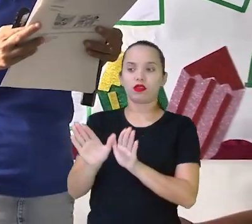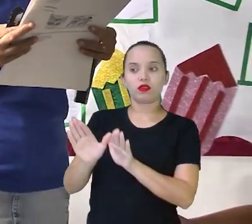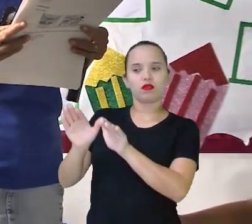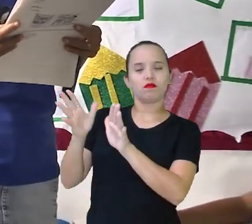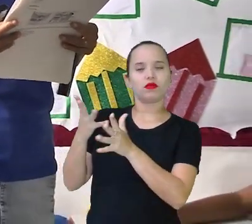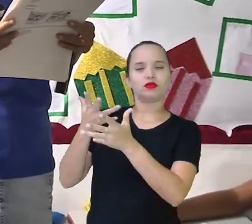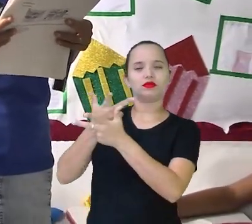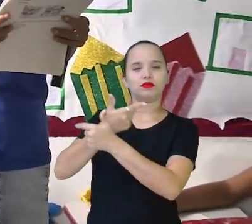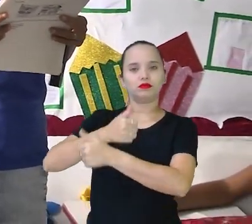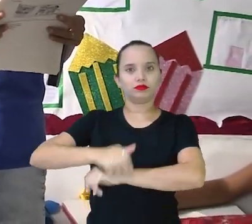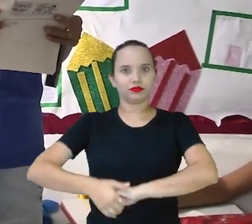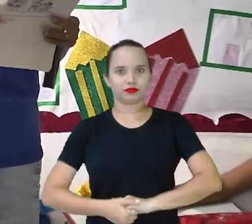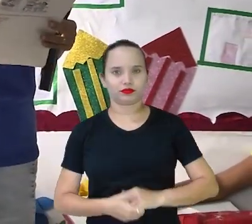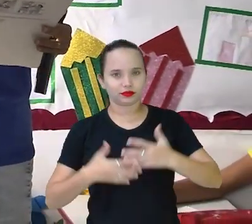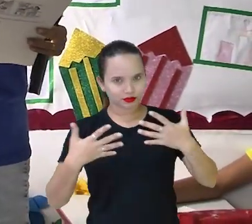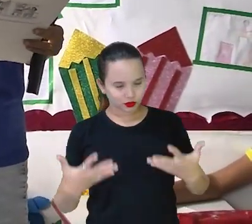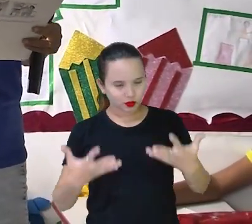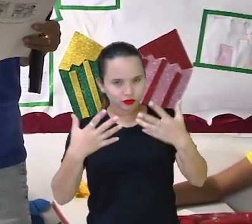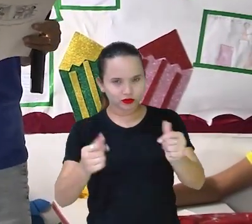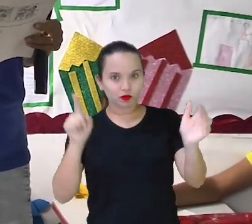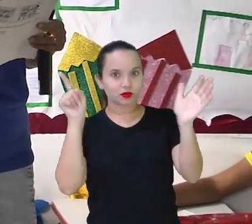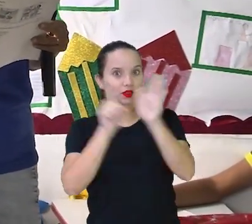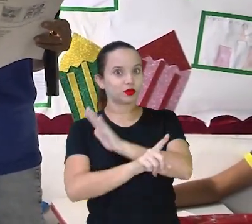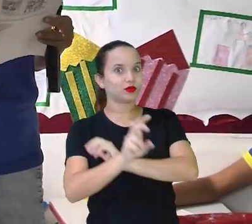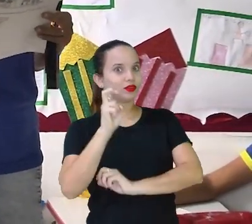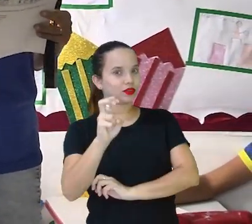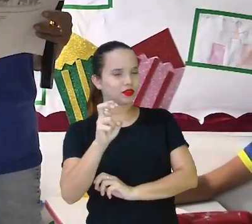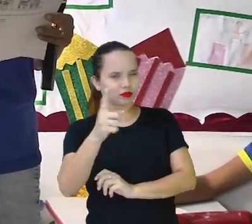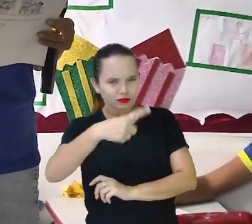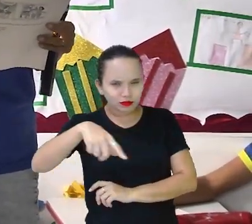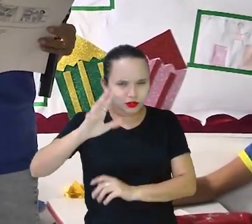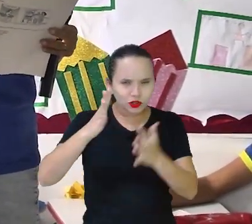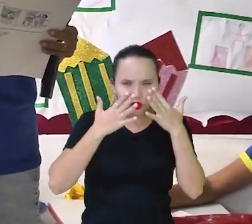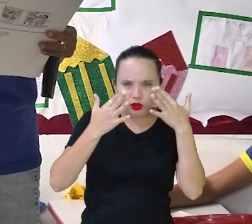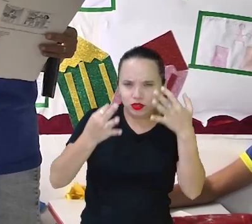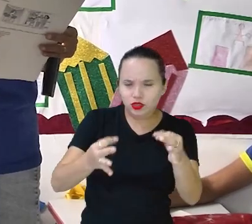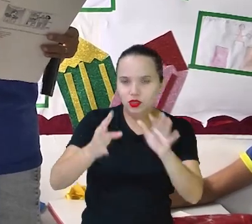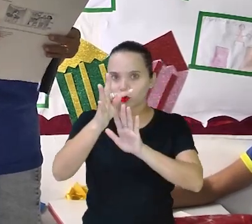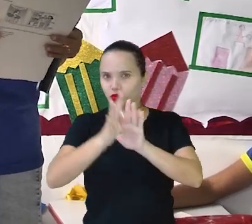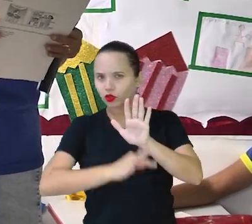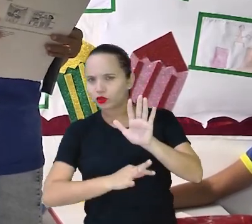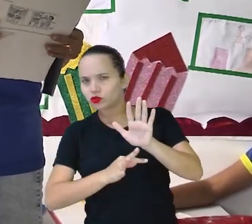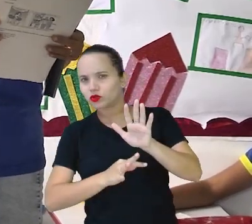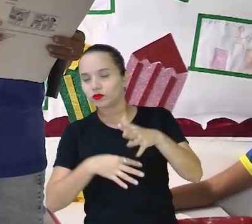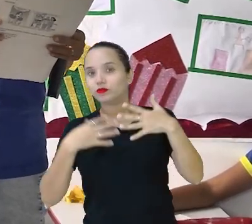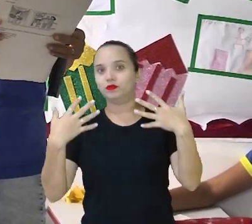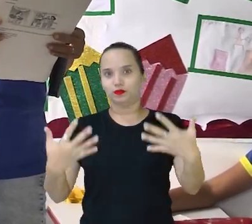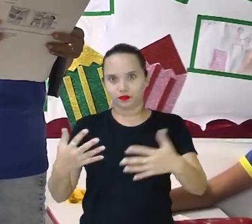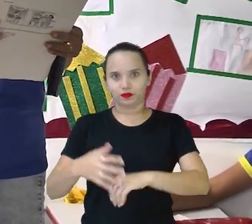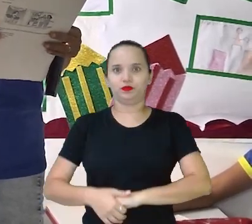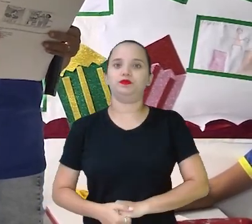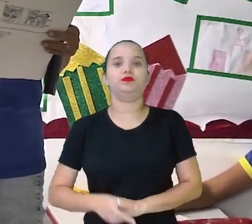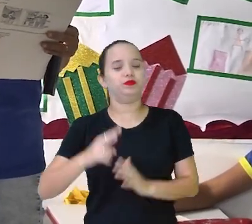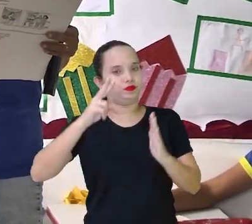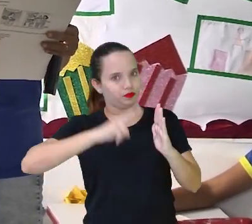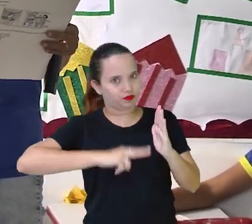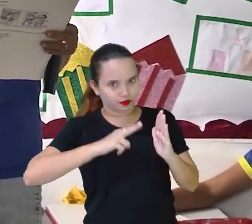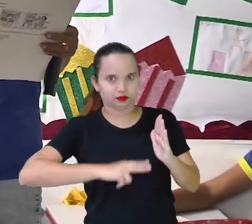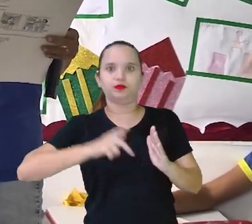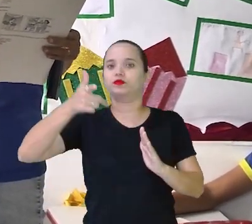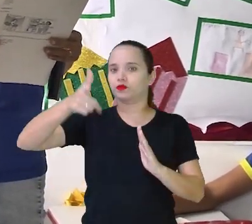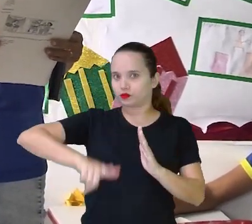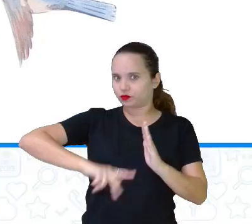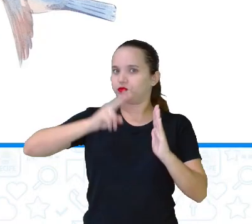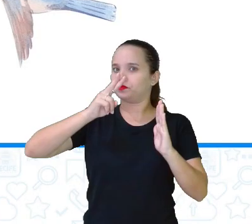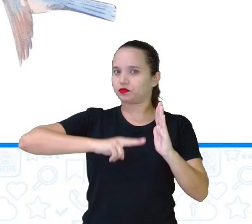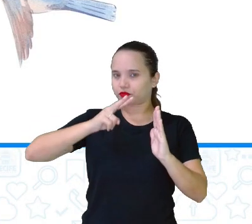5. Prestar atenção aí na leitura, lá no momento da prova, leitura, releitura.